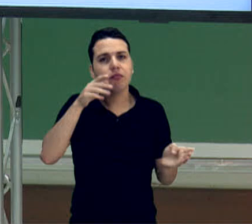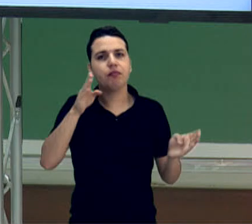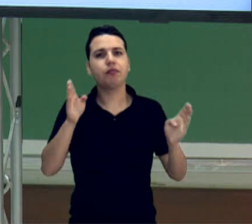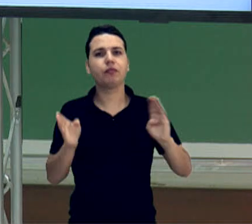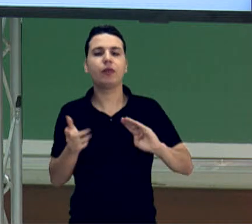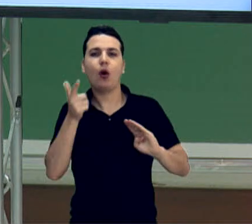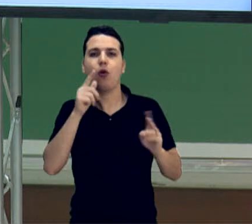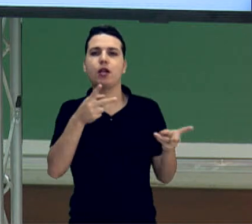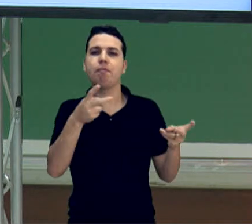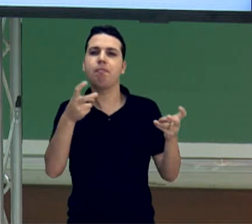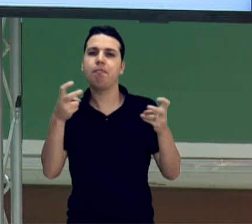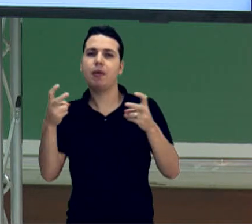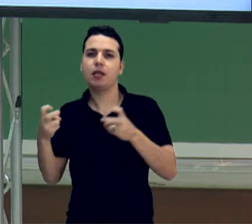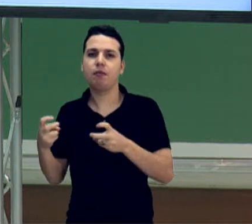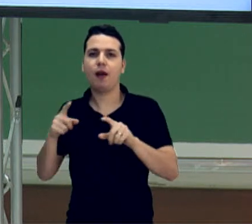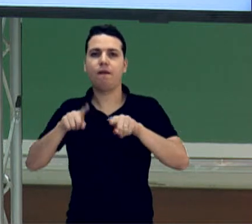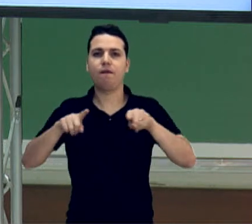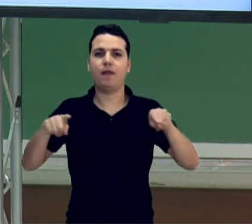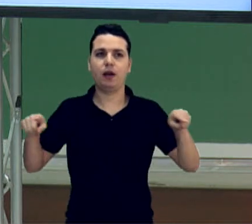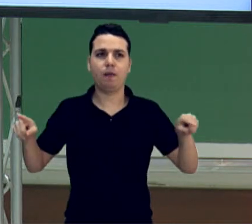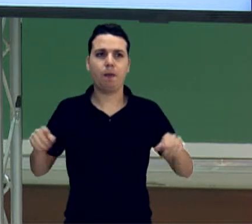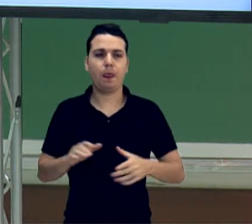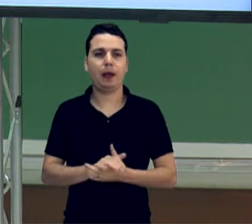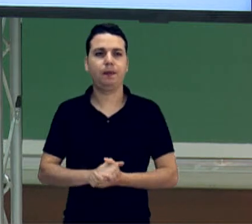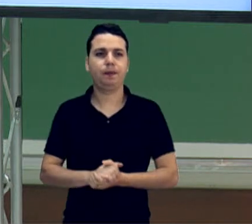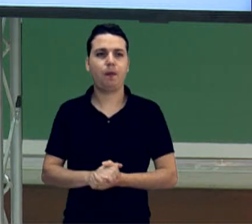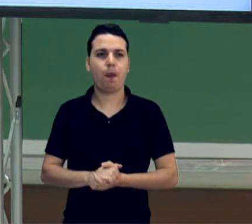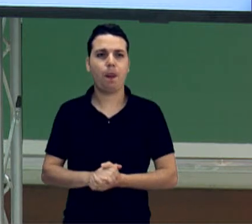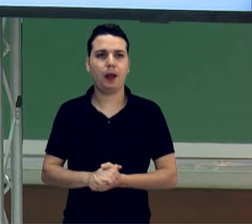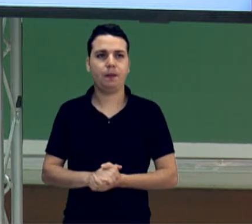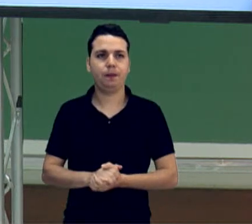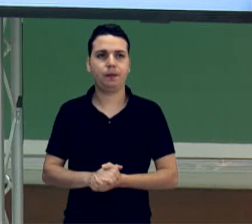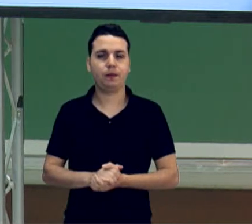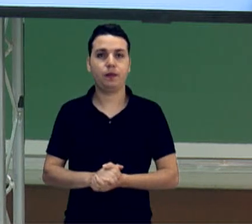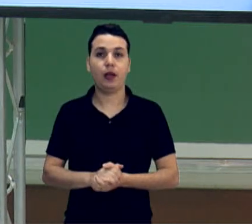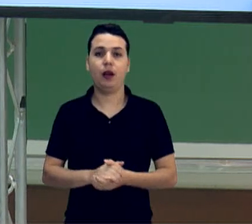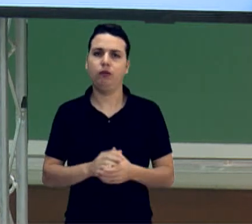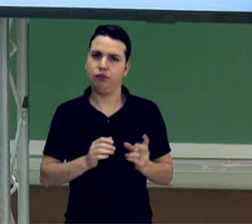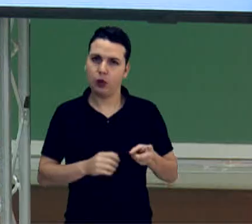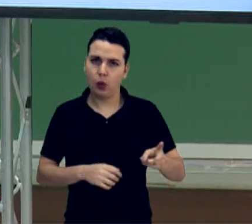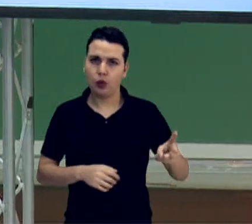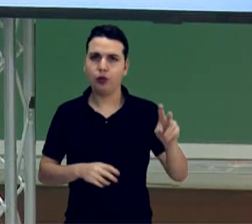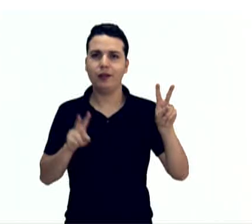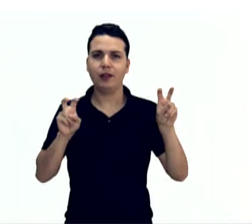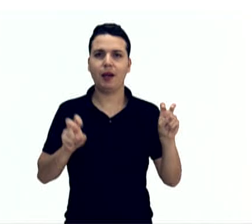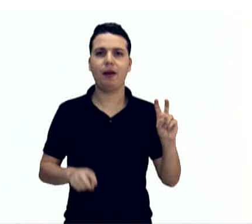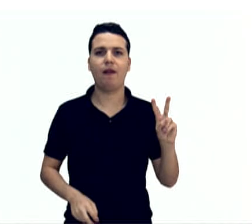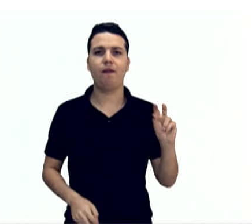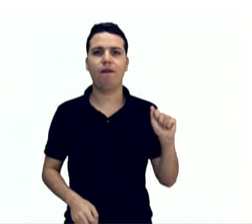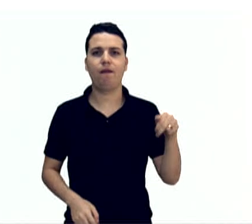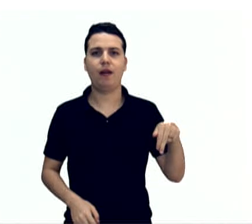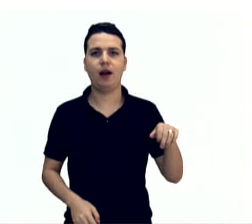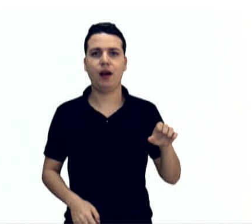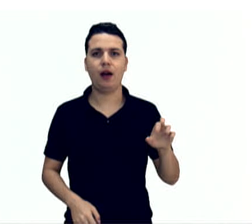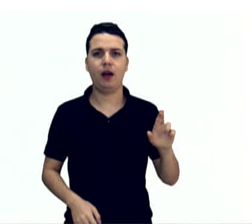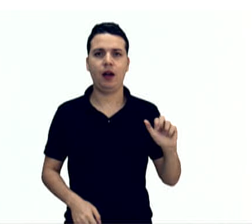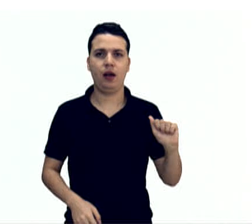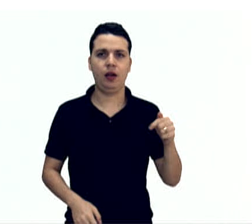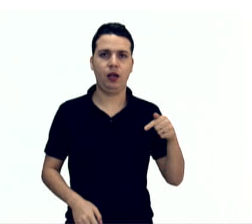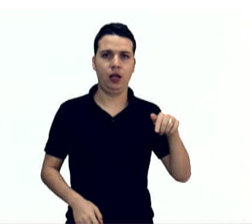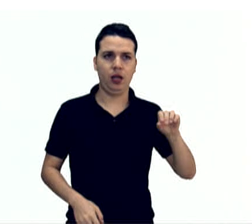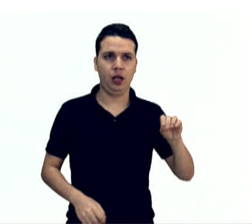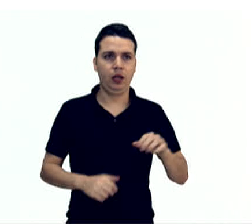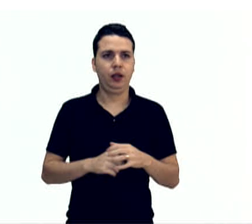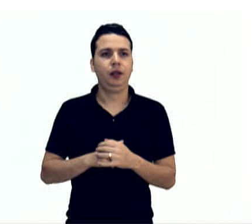essa variação, certo? Mais um pouquinho então sobre o vaneirão. Quando cantado, dependendo